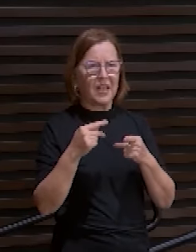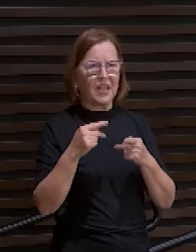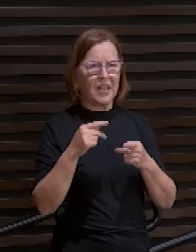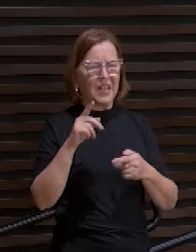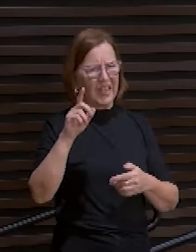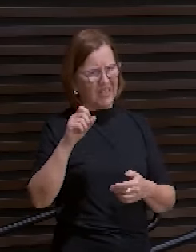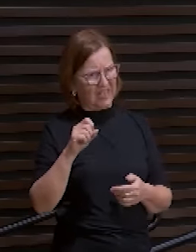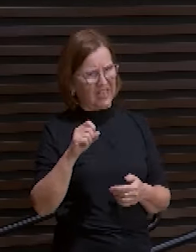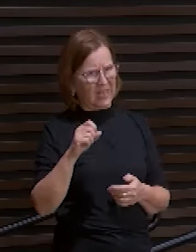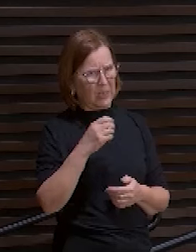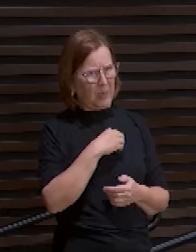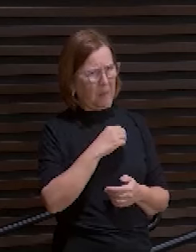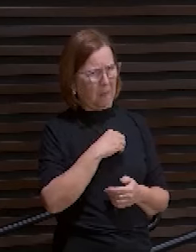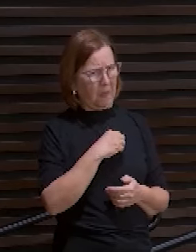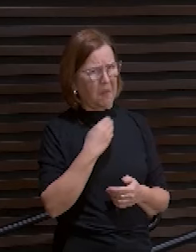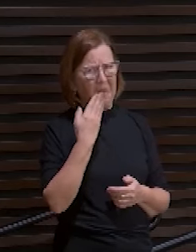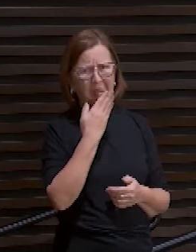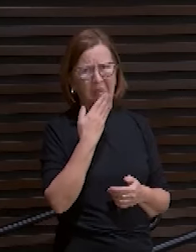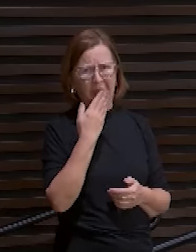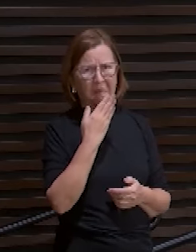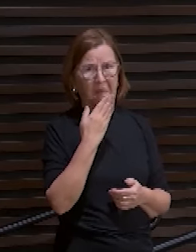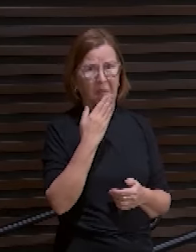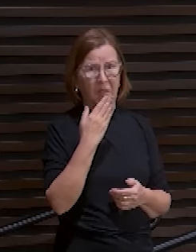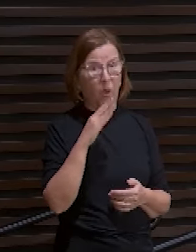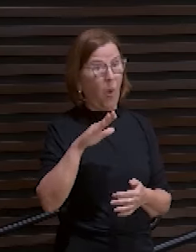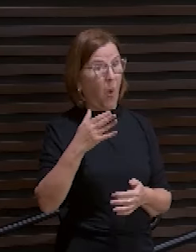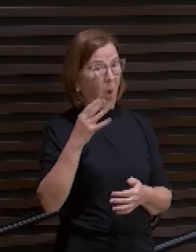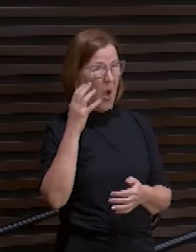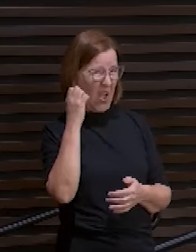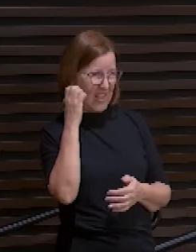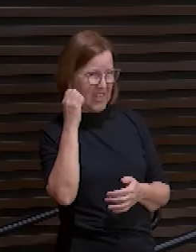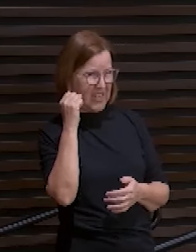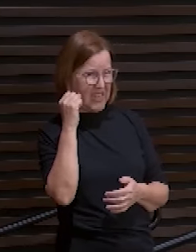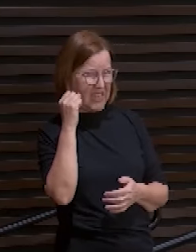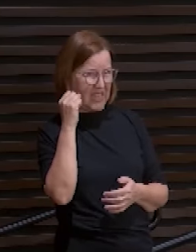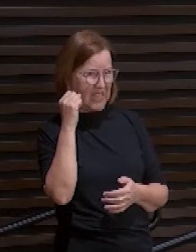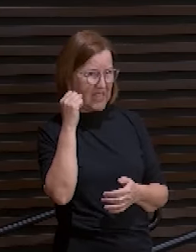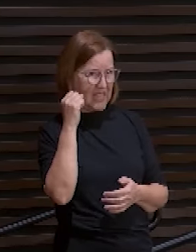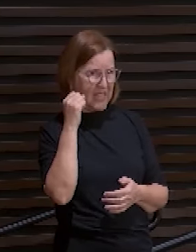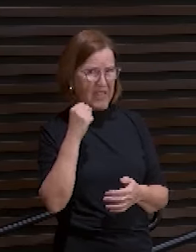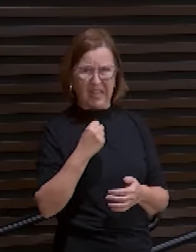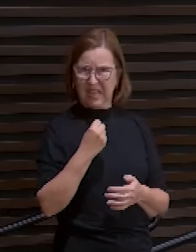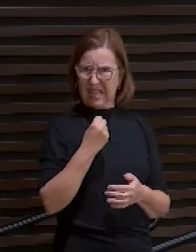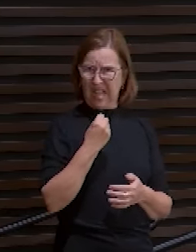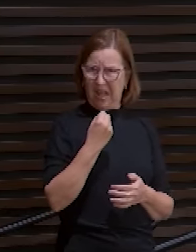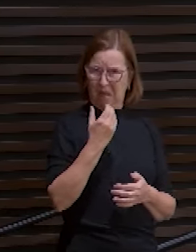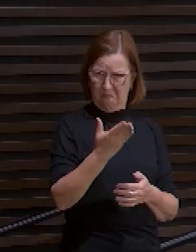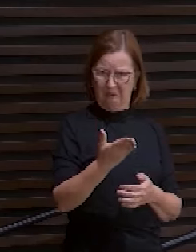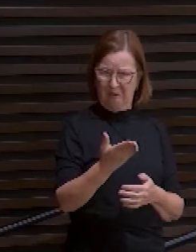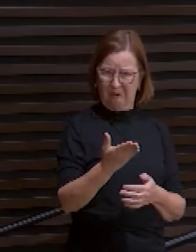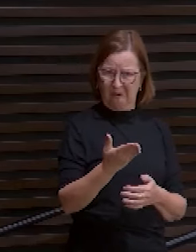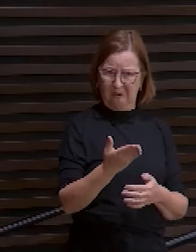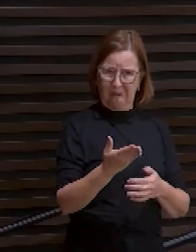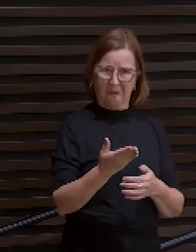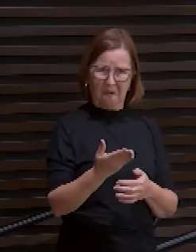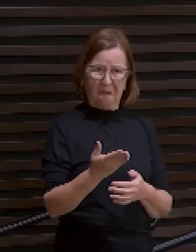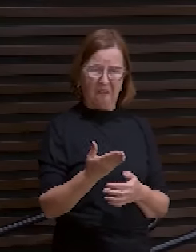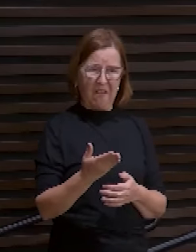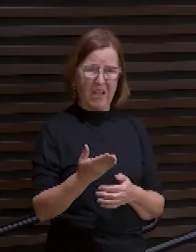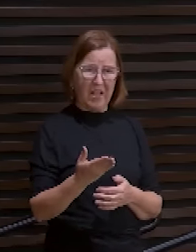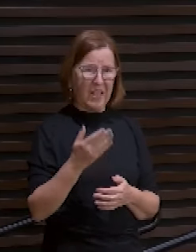doce ou tão lucrativa que vale a pena alguém queimar no inferno por causa